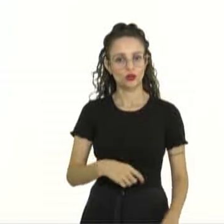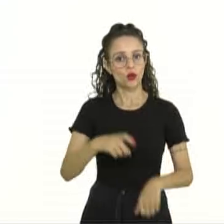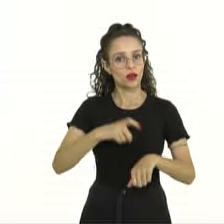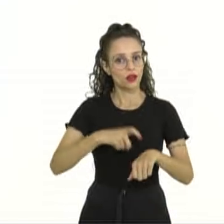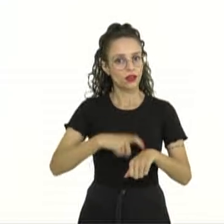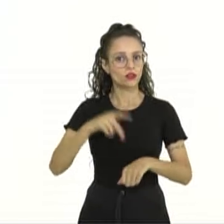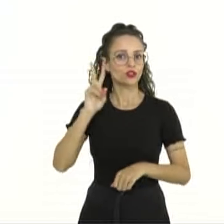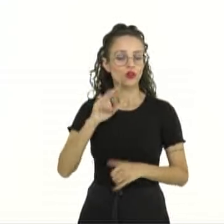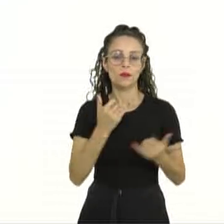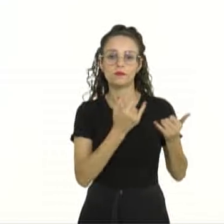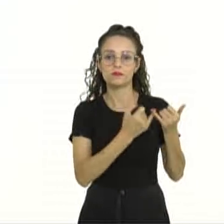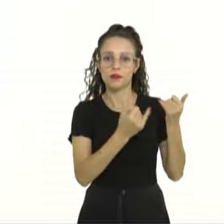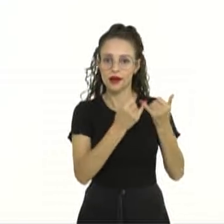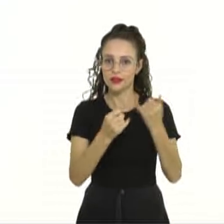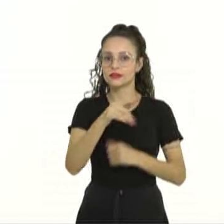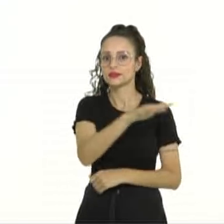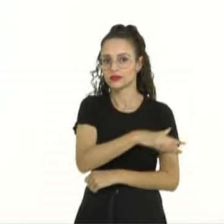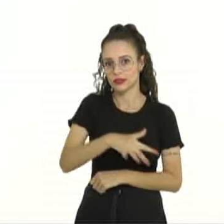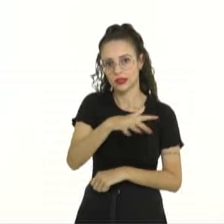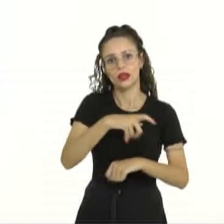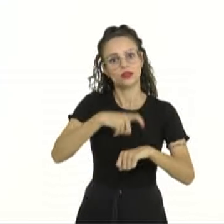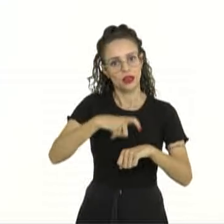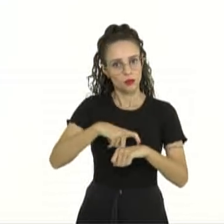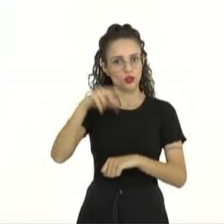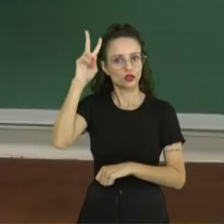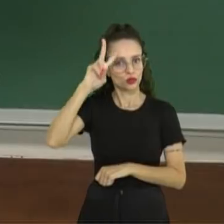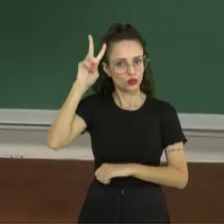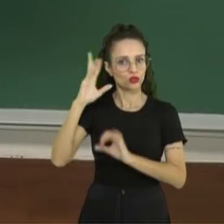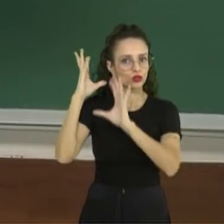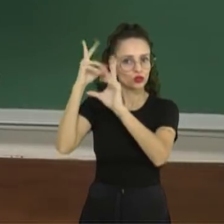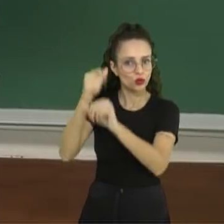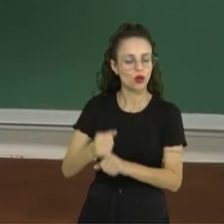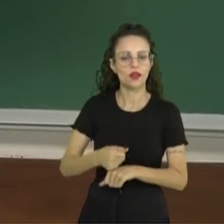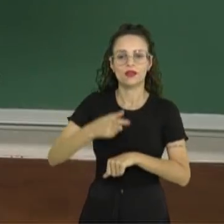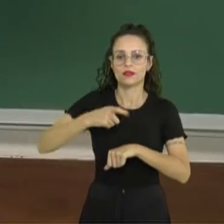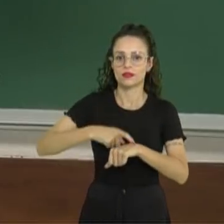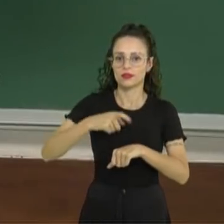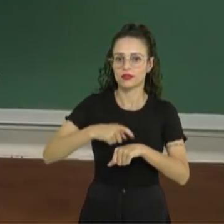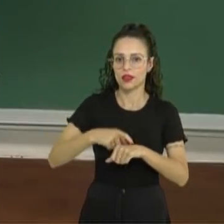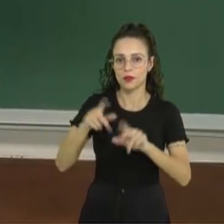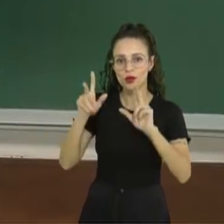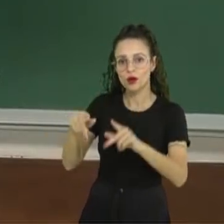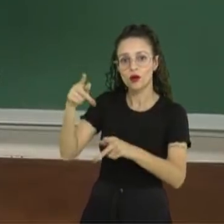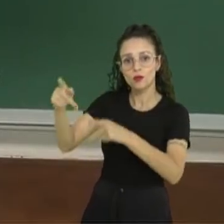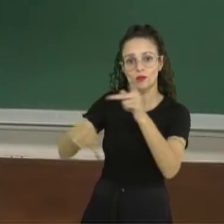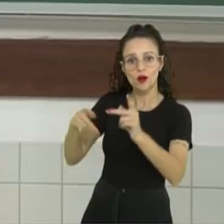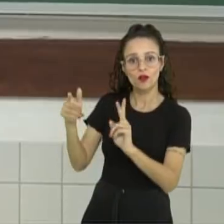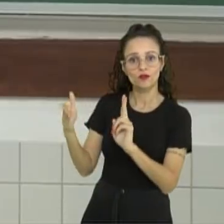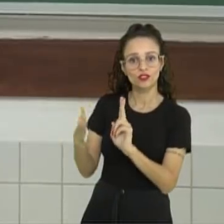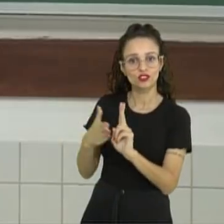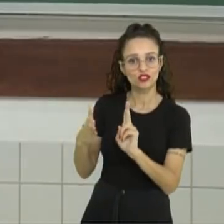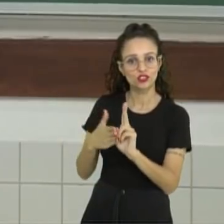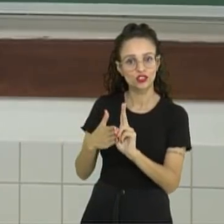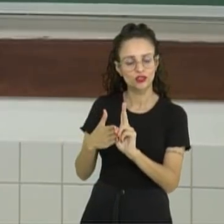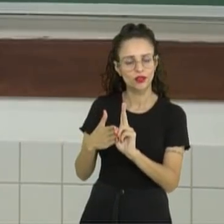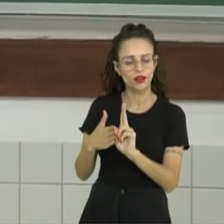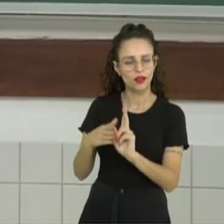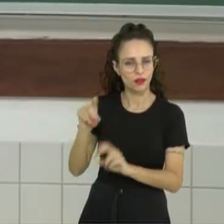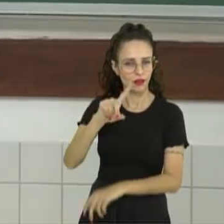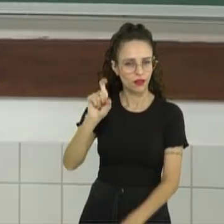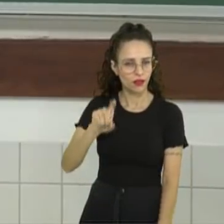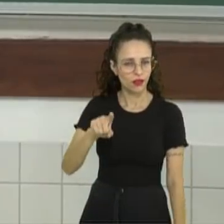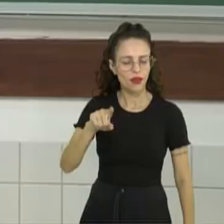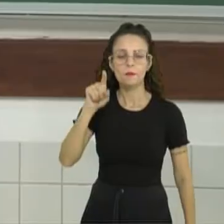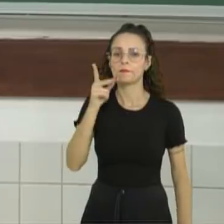histórico parecido. Eles vivem no mesmo tempo histórico. É o mesmo tempo dos povos indígenas Caiabe? É o mesmo